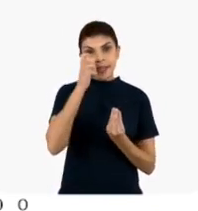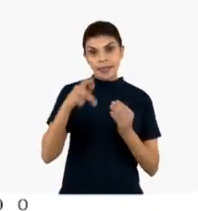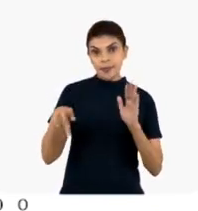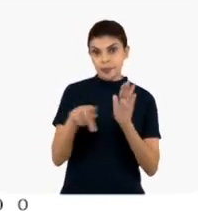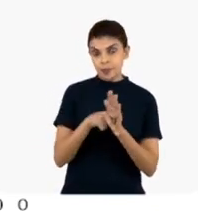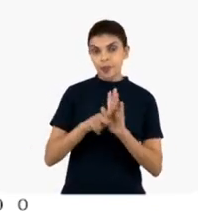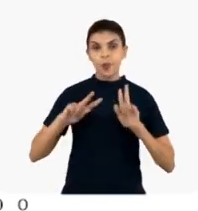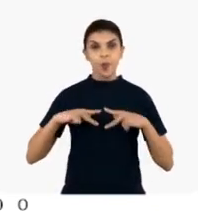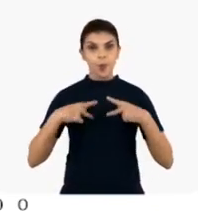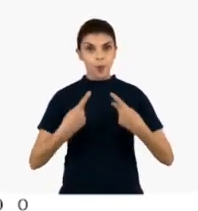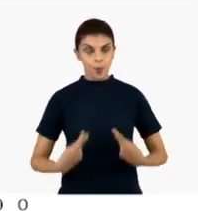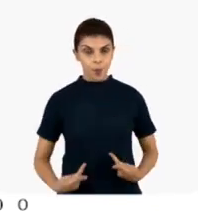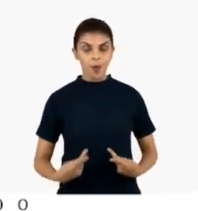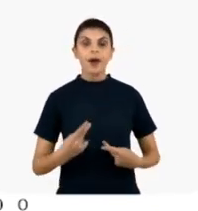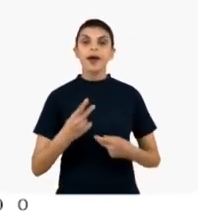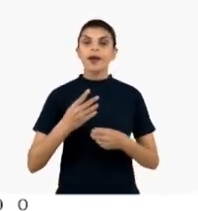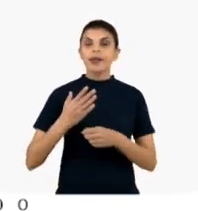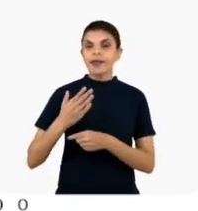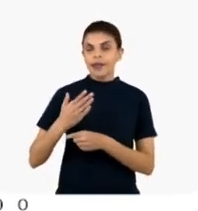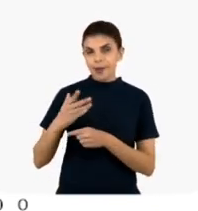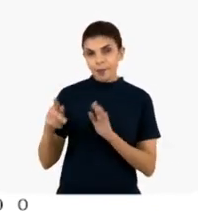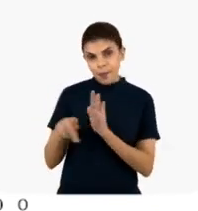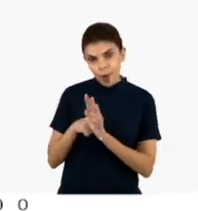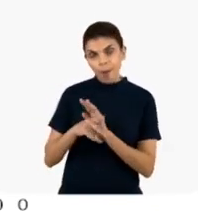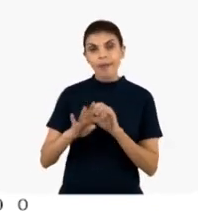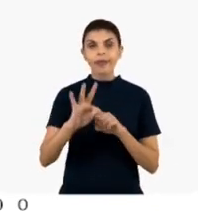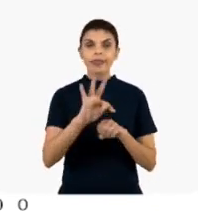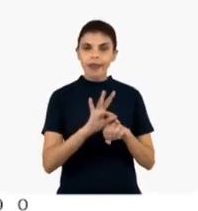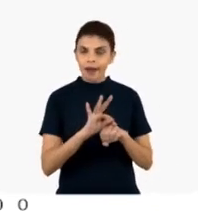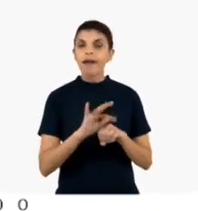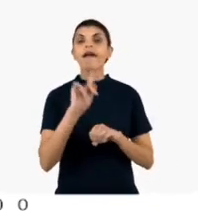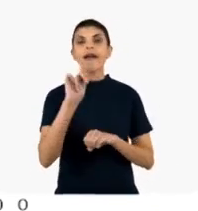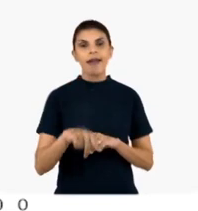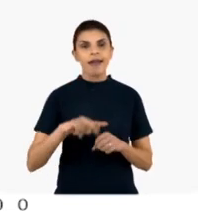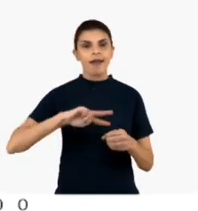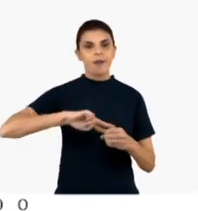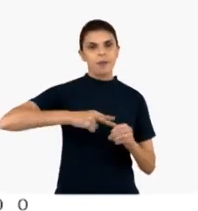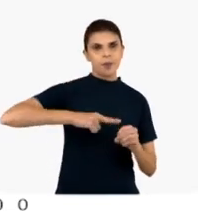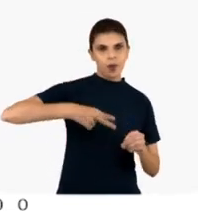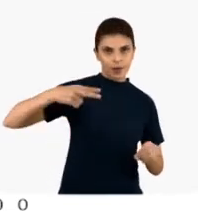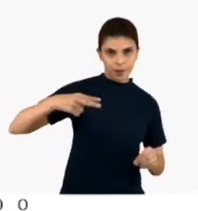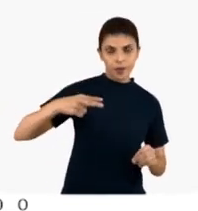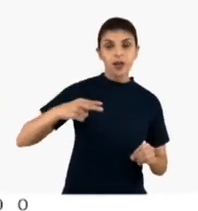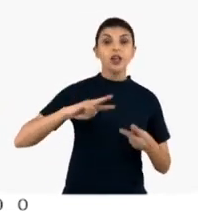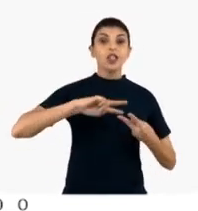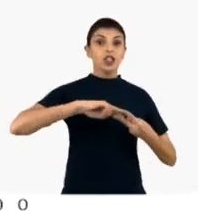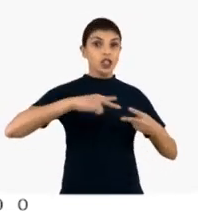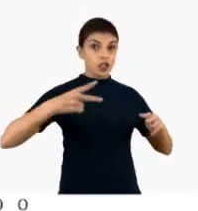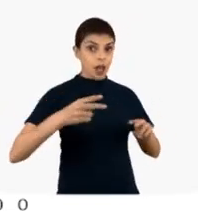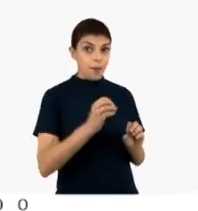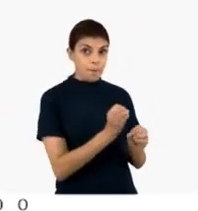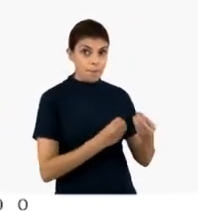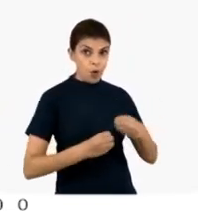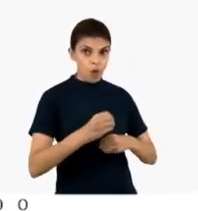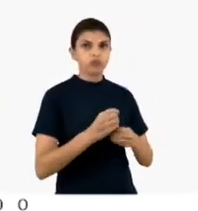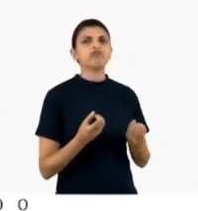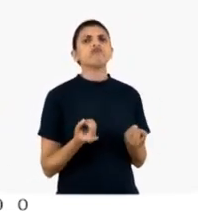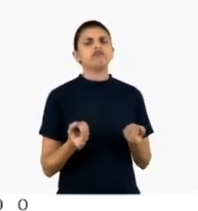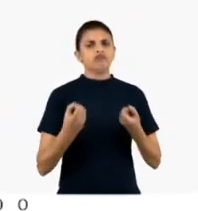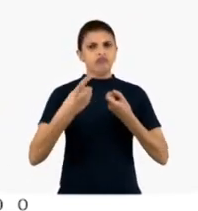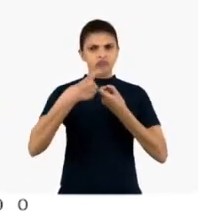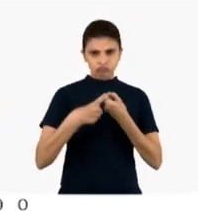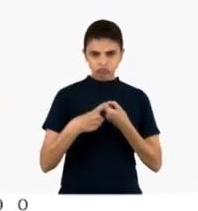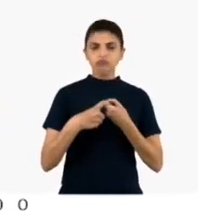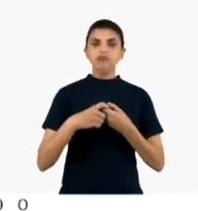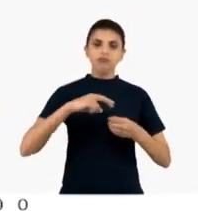humano, e esta técnica é a biotecnologia. A genética molecular tem sido um aliado muito forte no